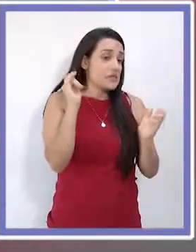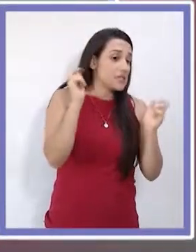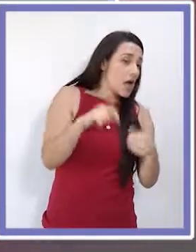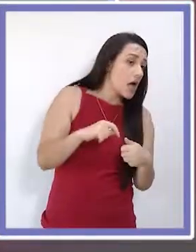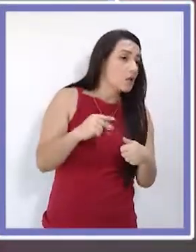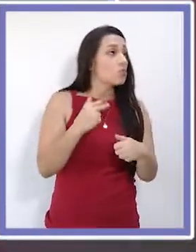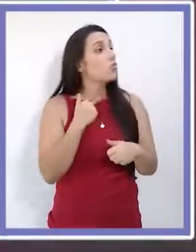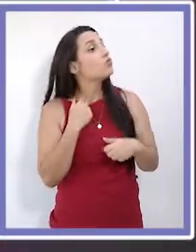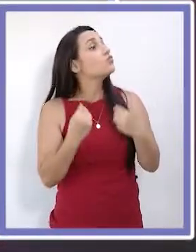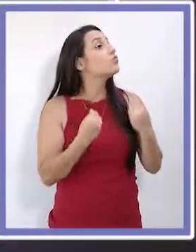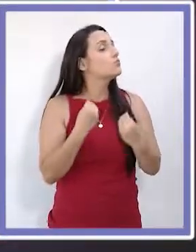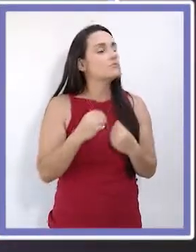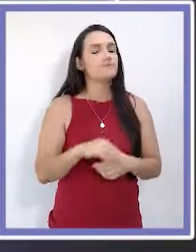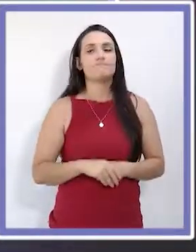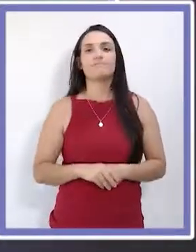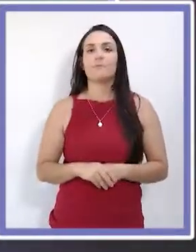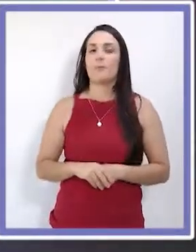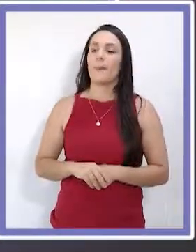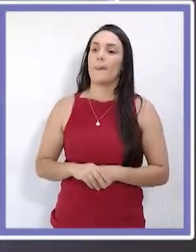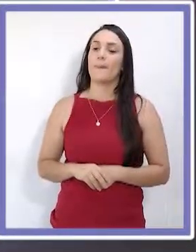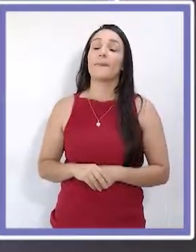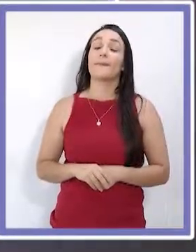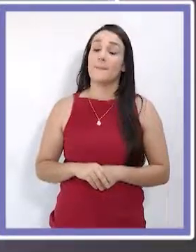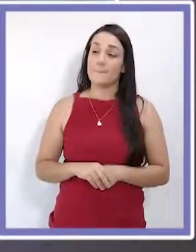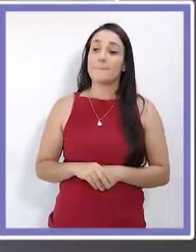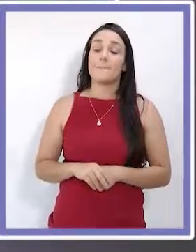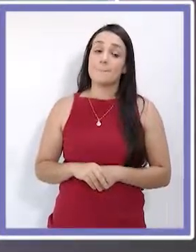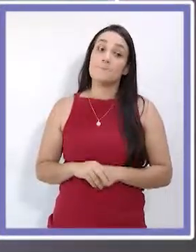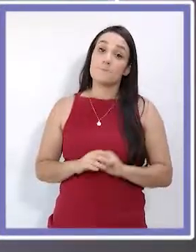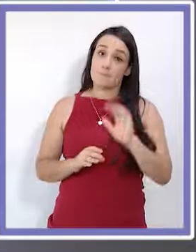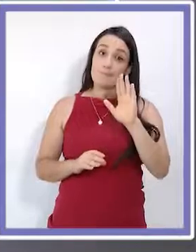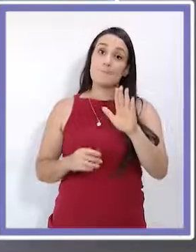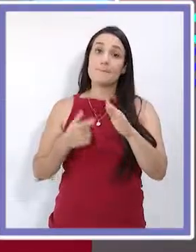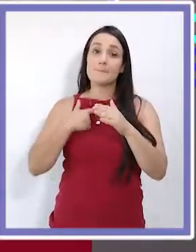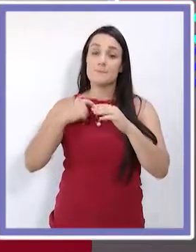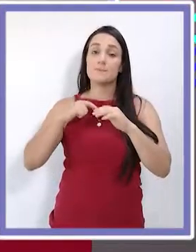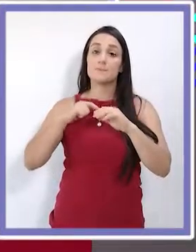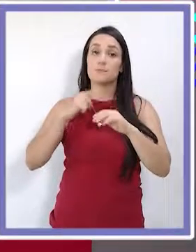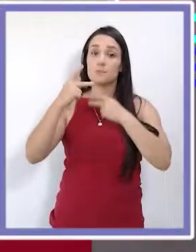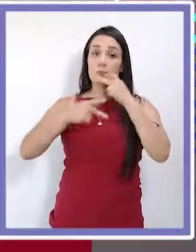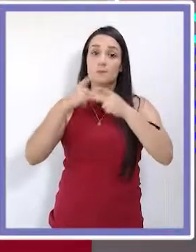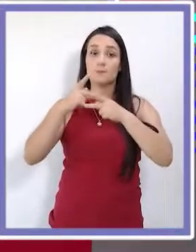pode? O deputado me falou uma frase muito